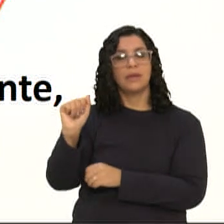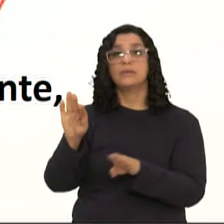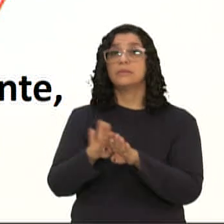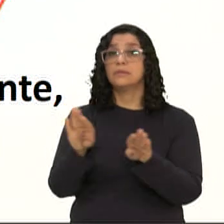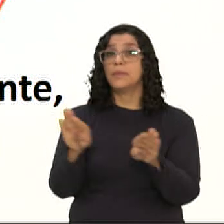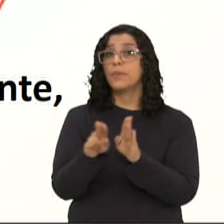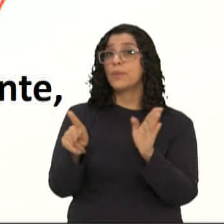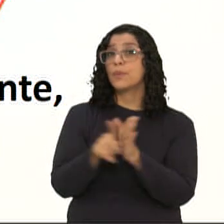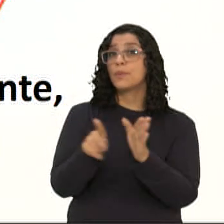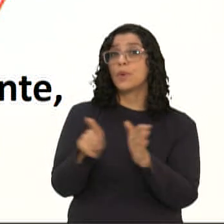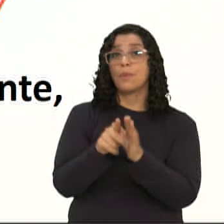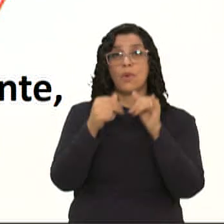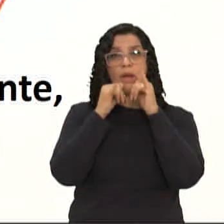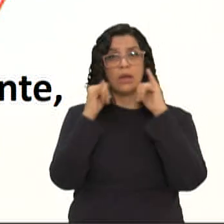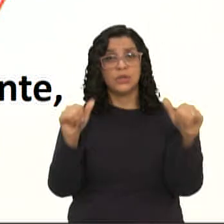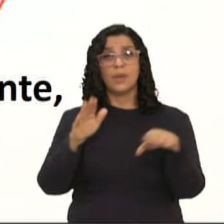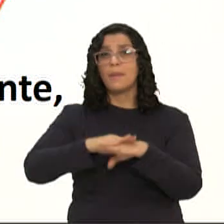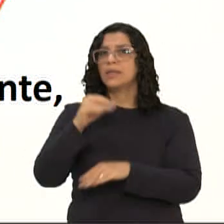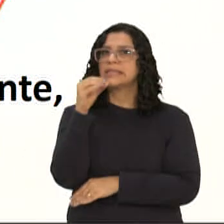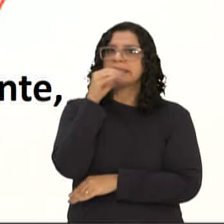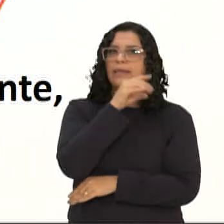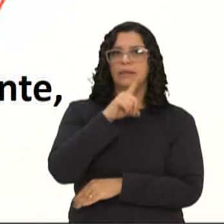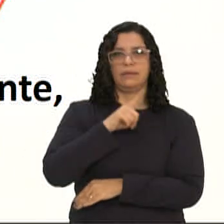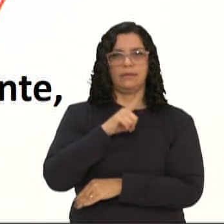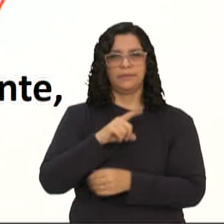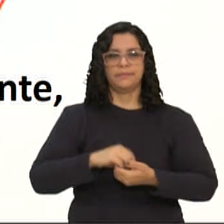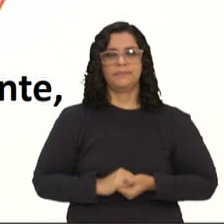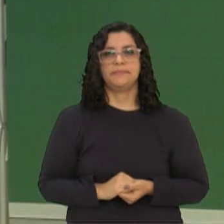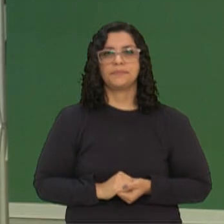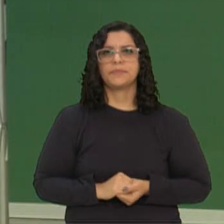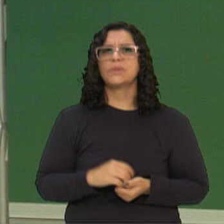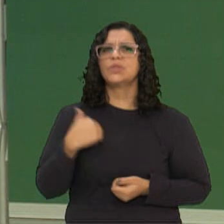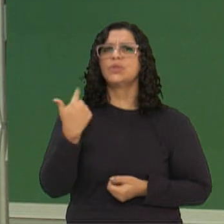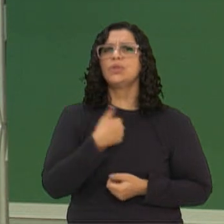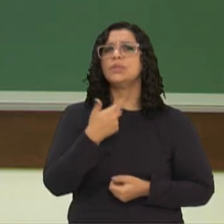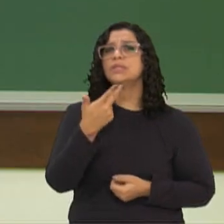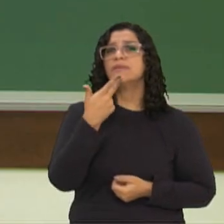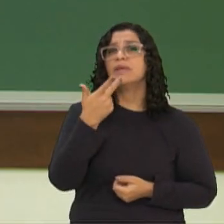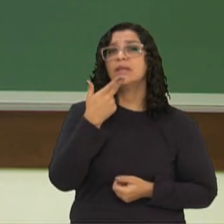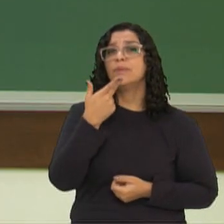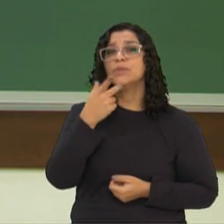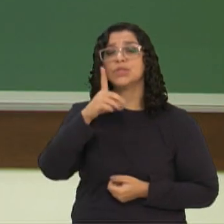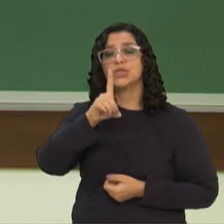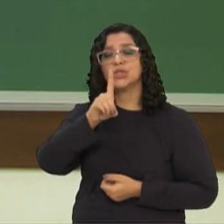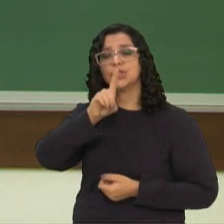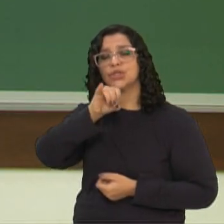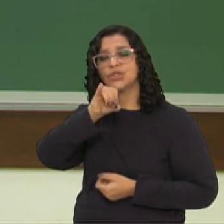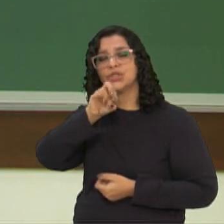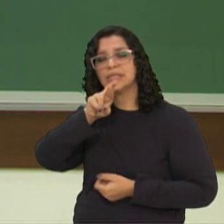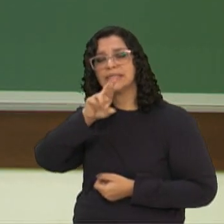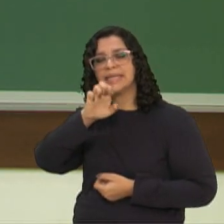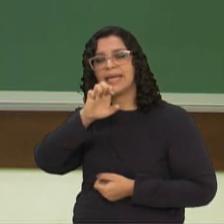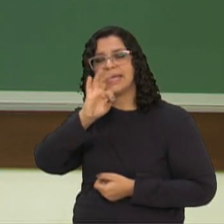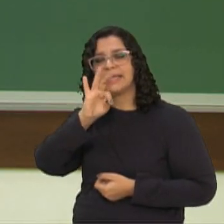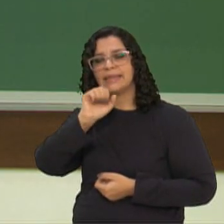corrente elétrica, maior calor produzido, então, né? Isso nós chamamos de diretamente proporcional.